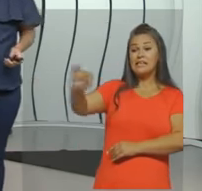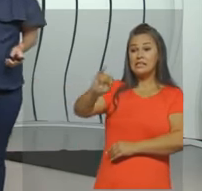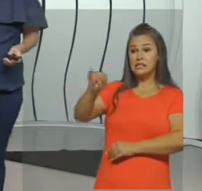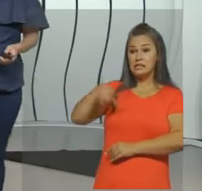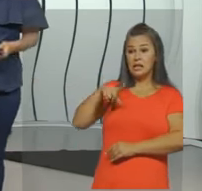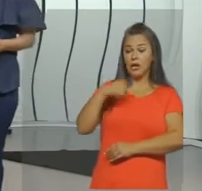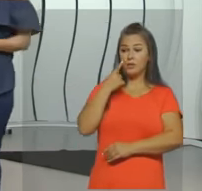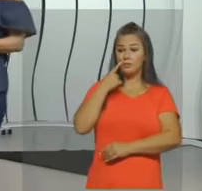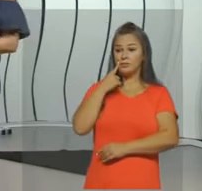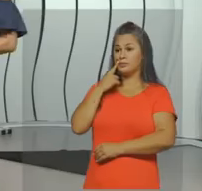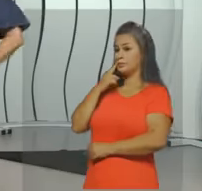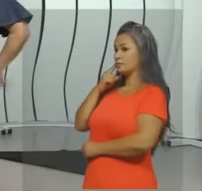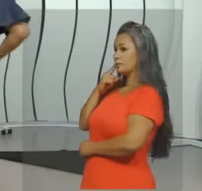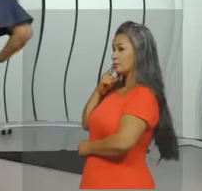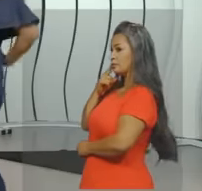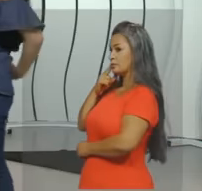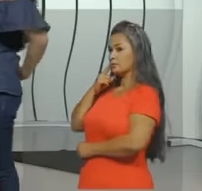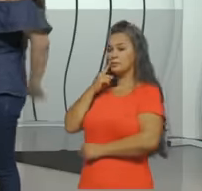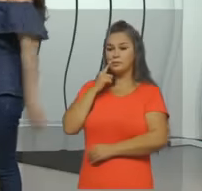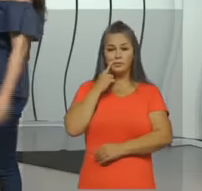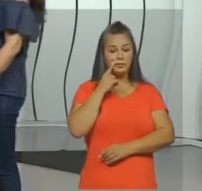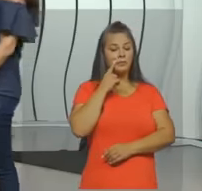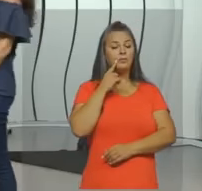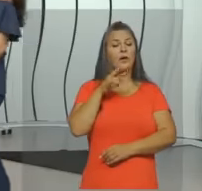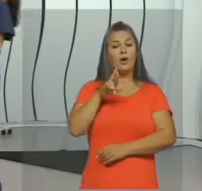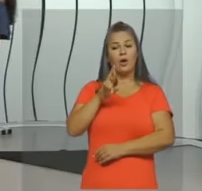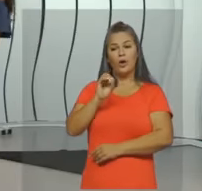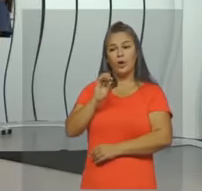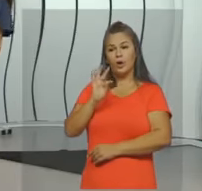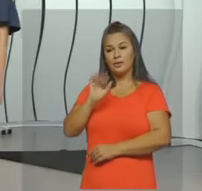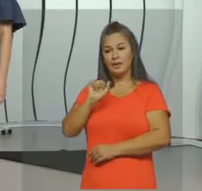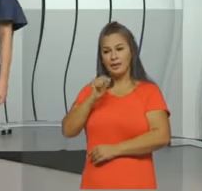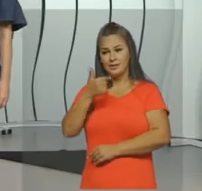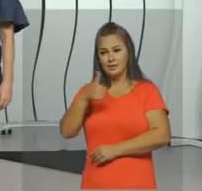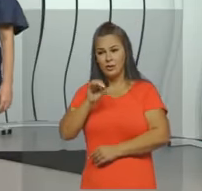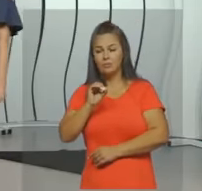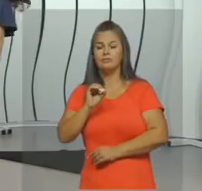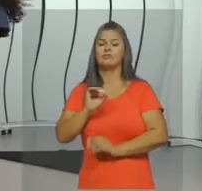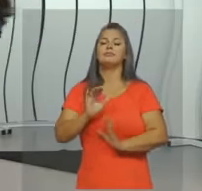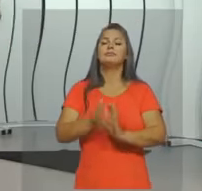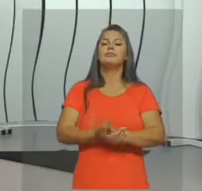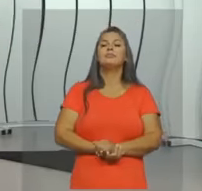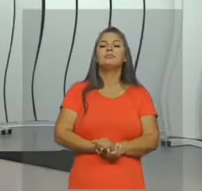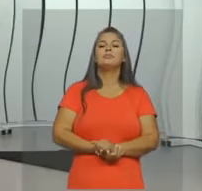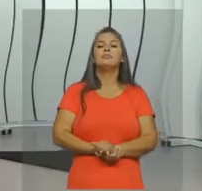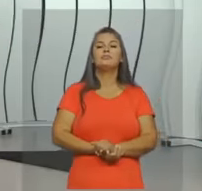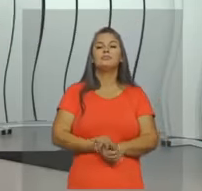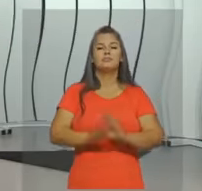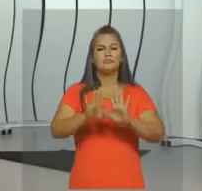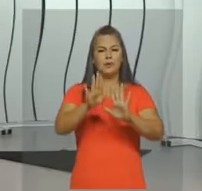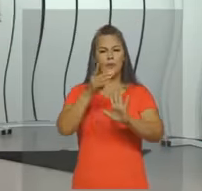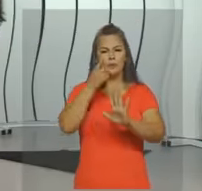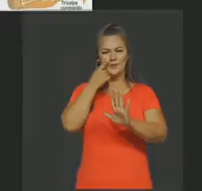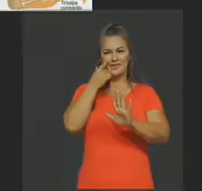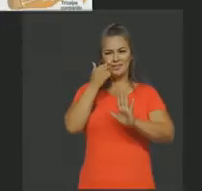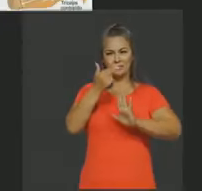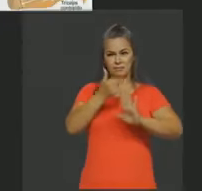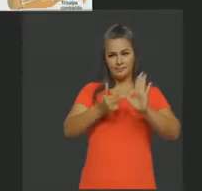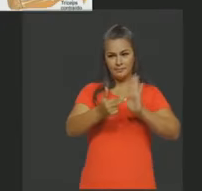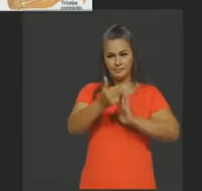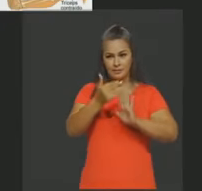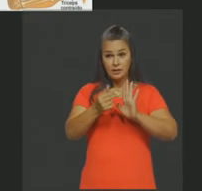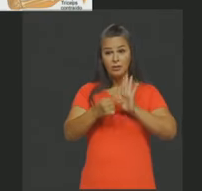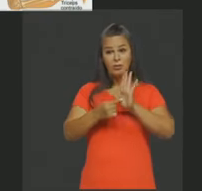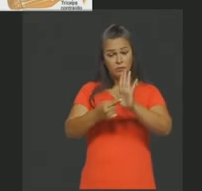diversos movimentos que eu posso fazer, tá? Aqui, eu coloquei a imagem de um músculo, né? Mostrando aqui,